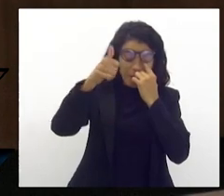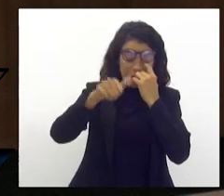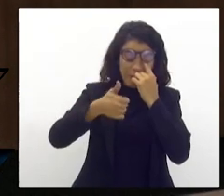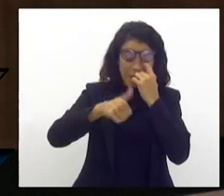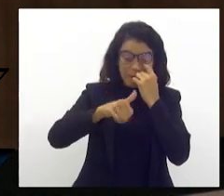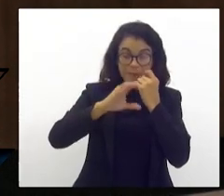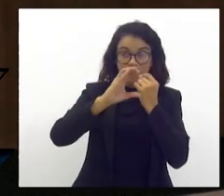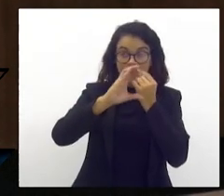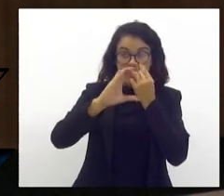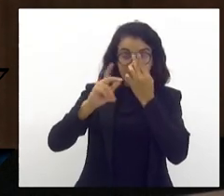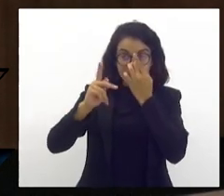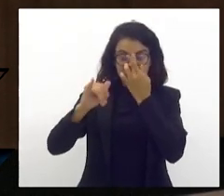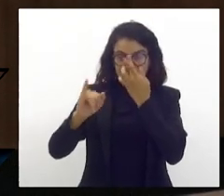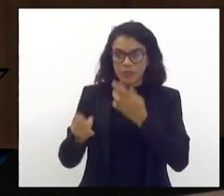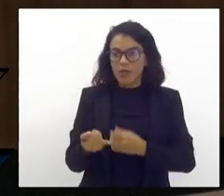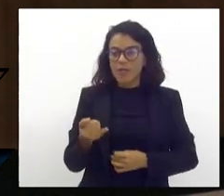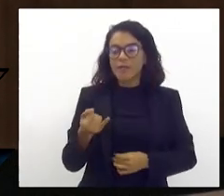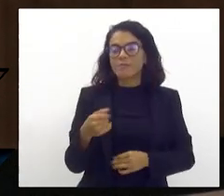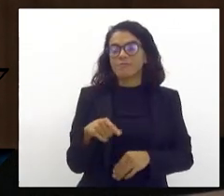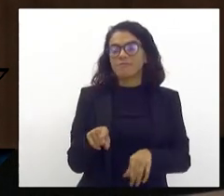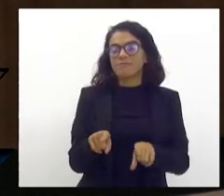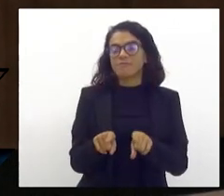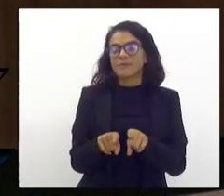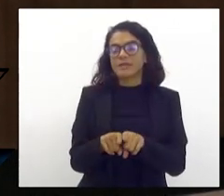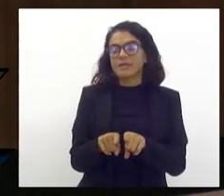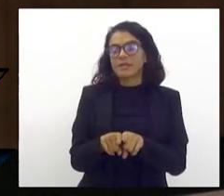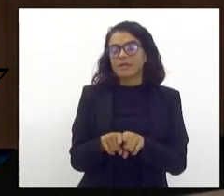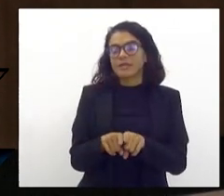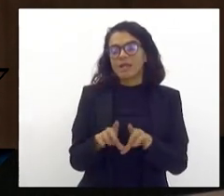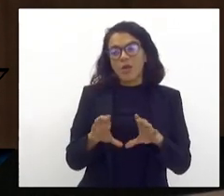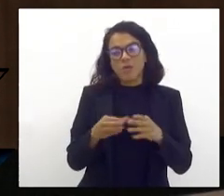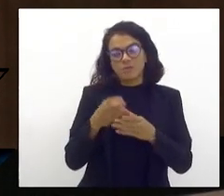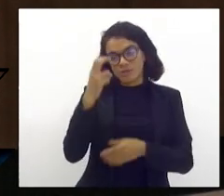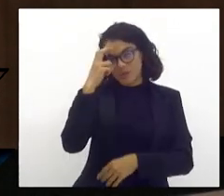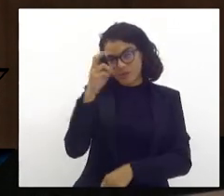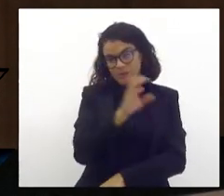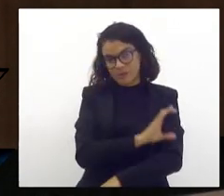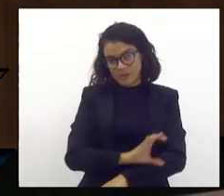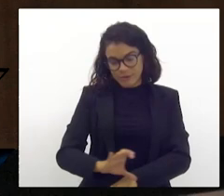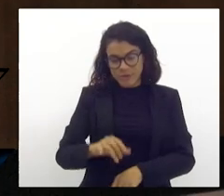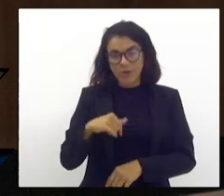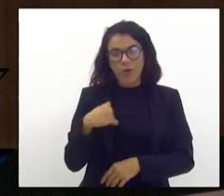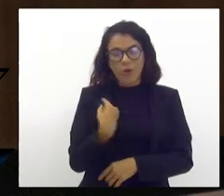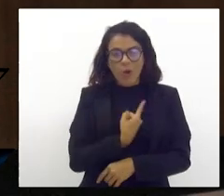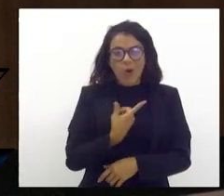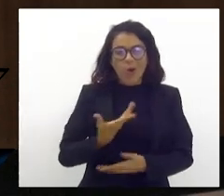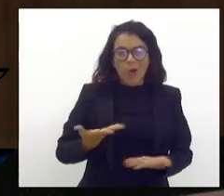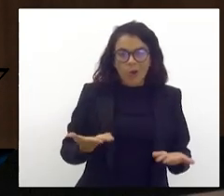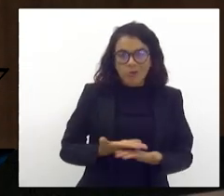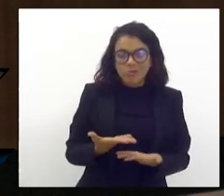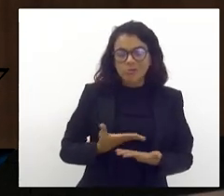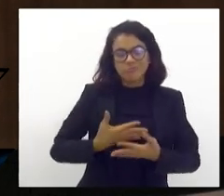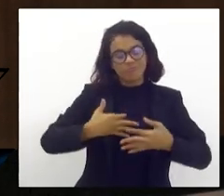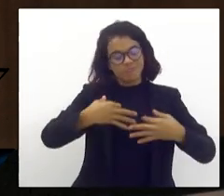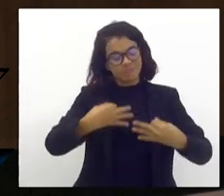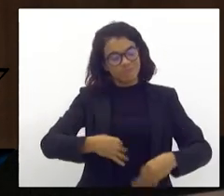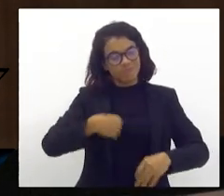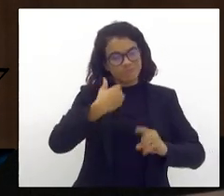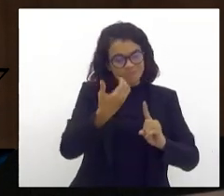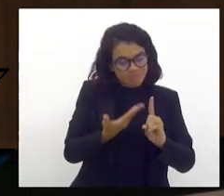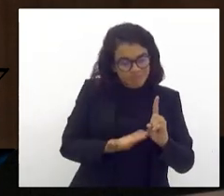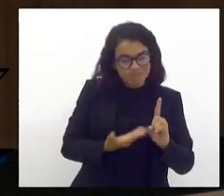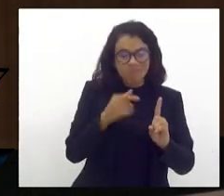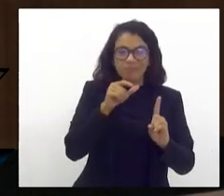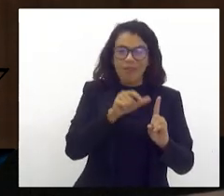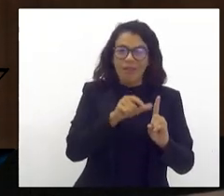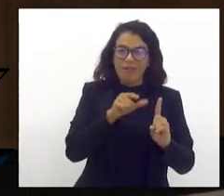CCJ quanto na Comissão de Cultura. E certamente a gente está hoje aqui fazendo um justo reconhecimento a